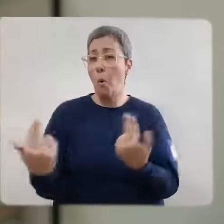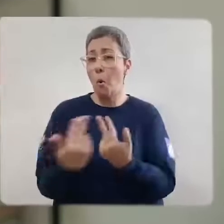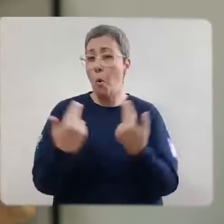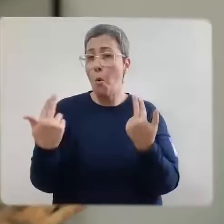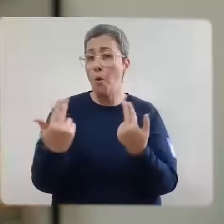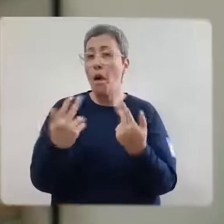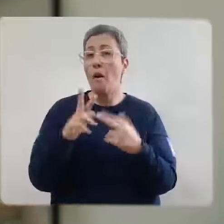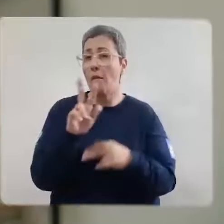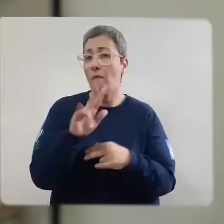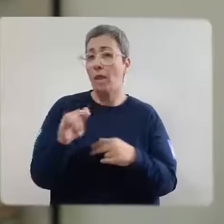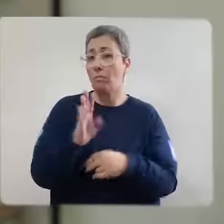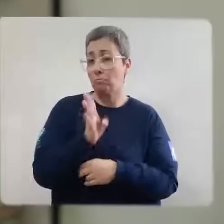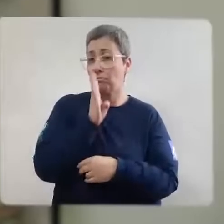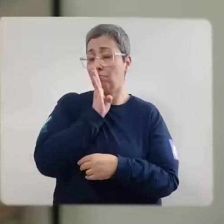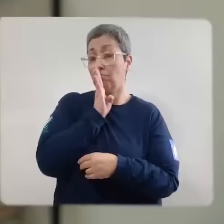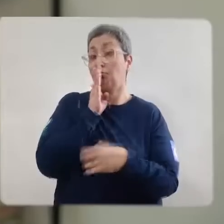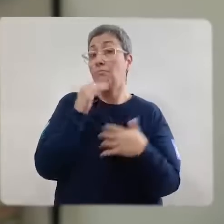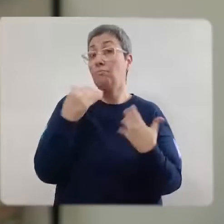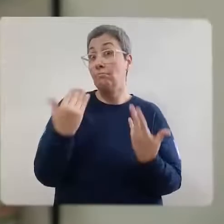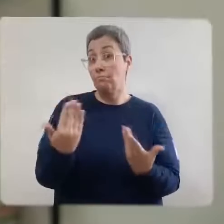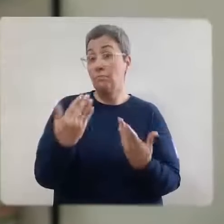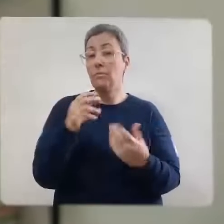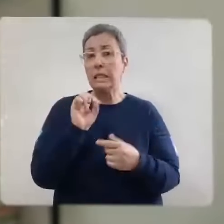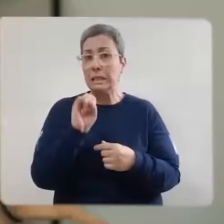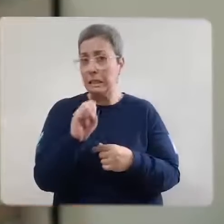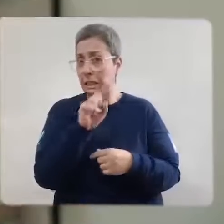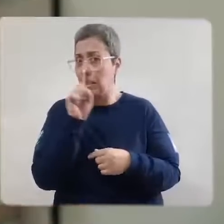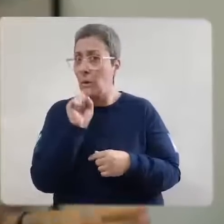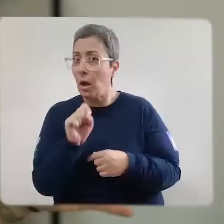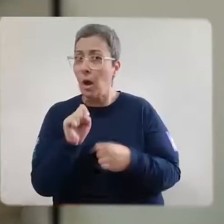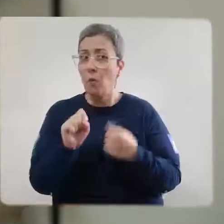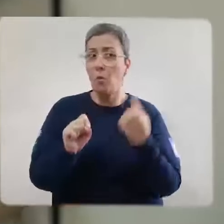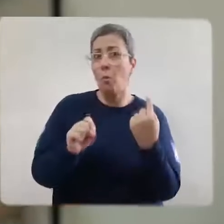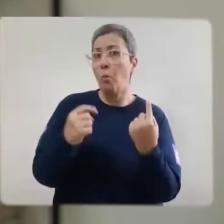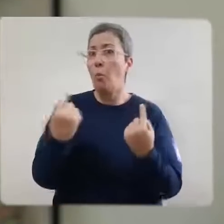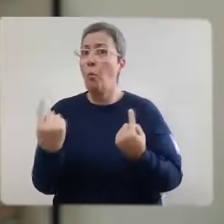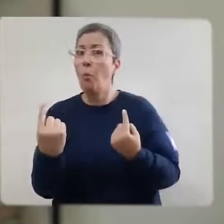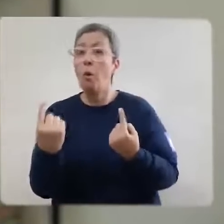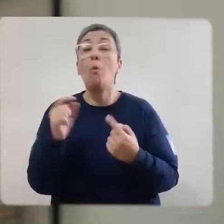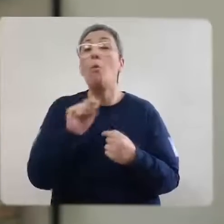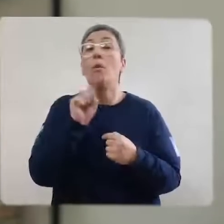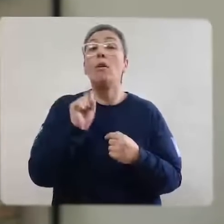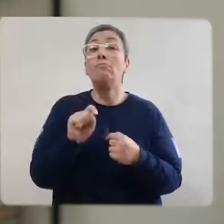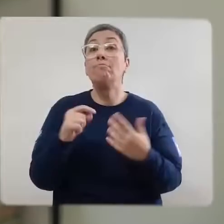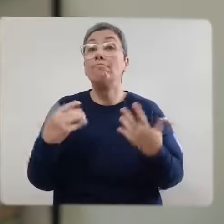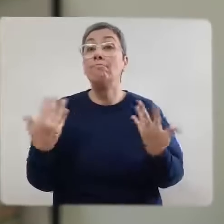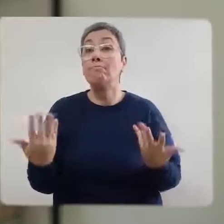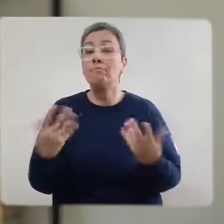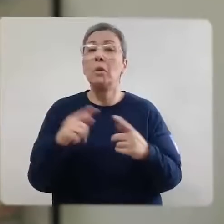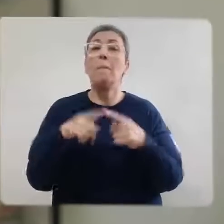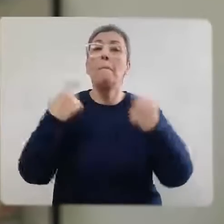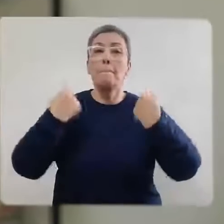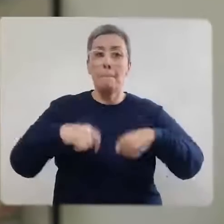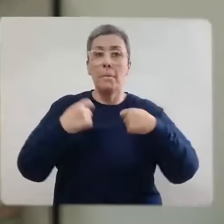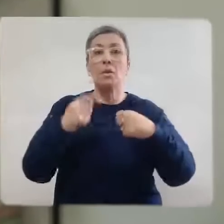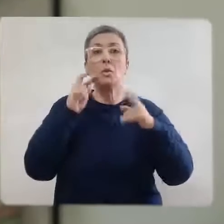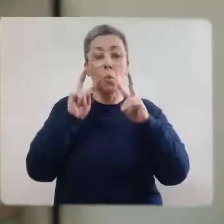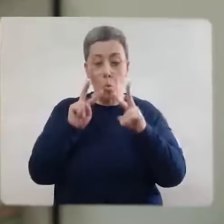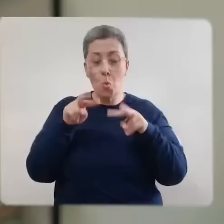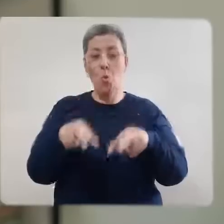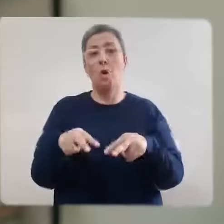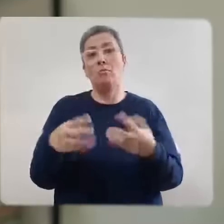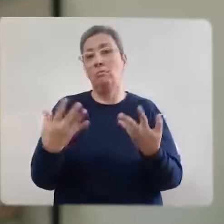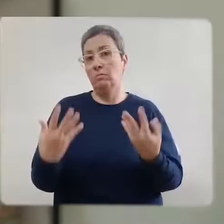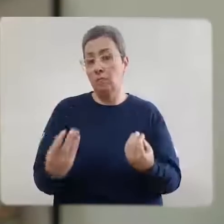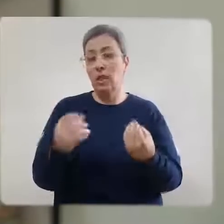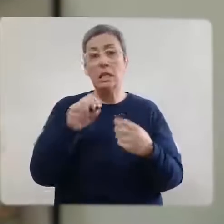homogeneidade, ela vai ficar ali quietinha, né? Será que é uma coisa ou será que é outra? O que será? Então eu preciso olhar para